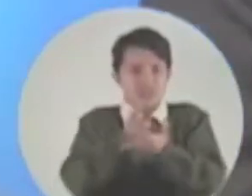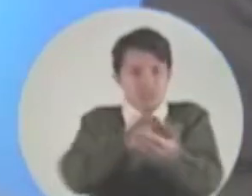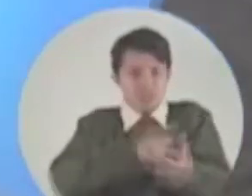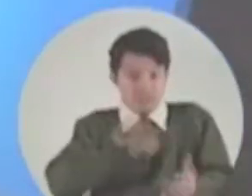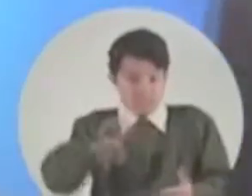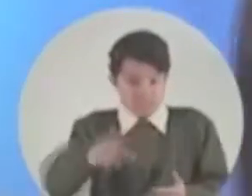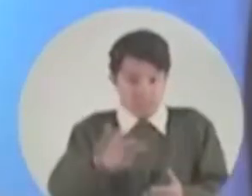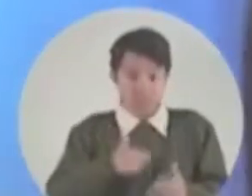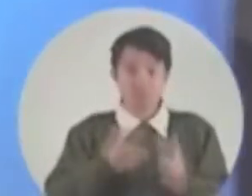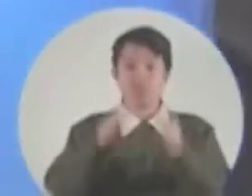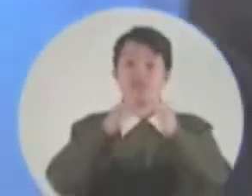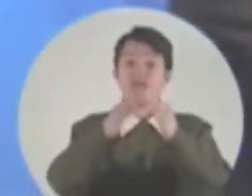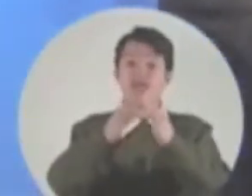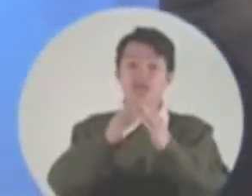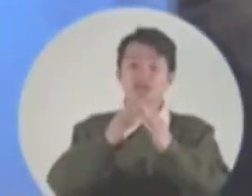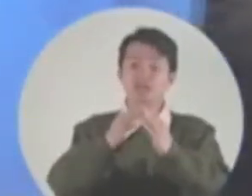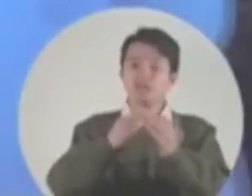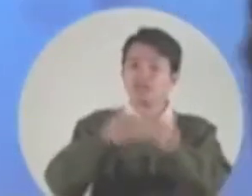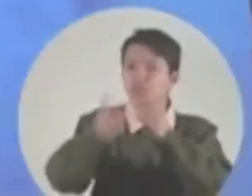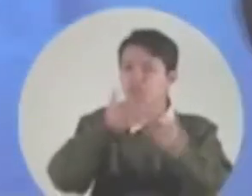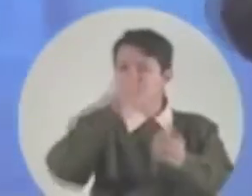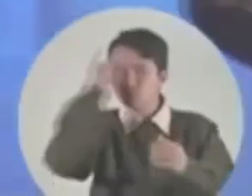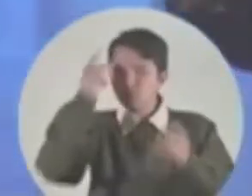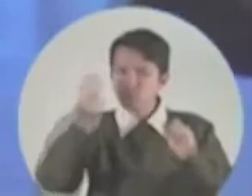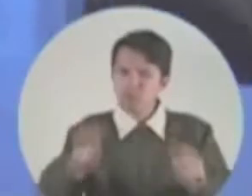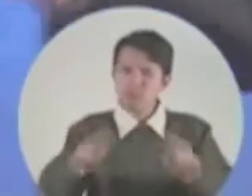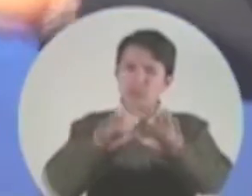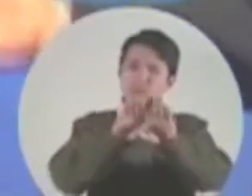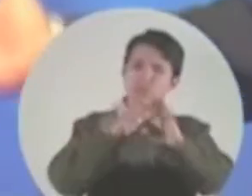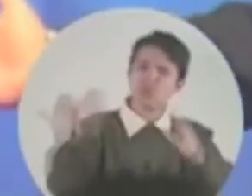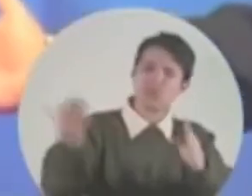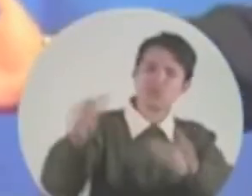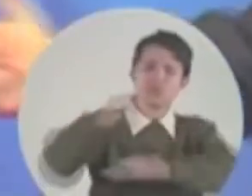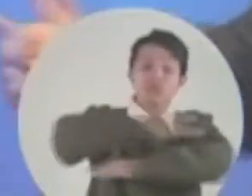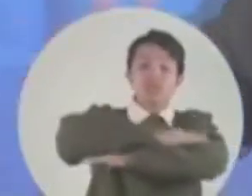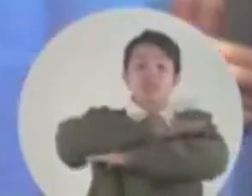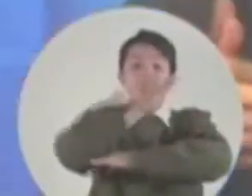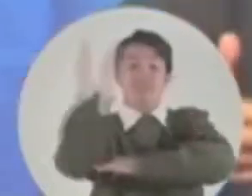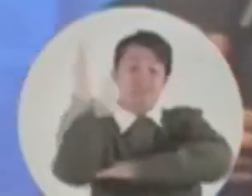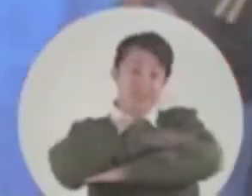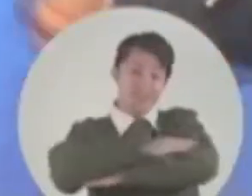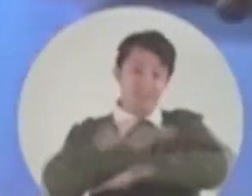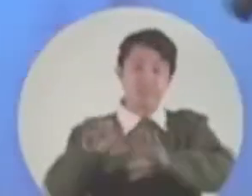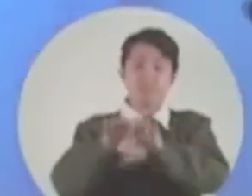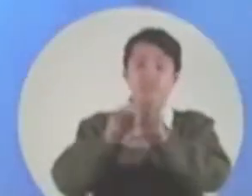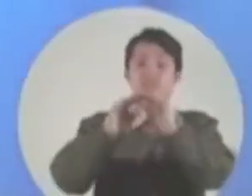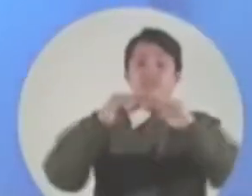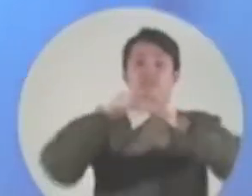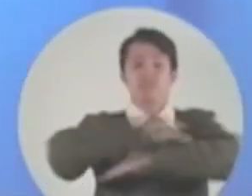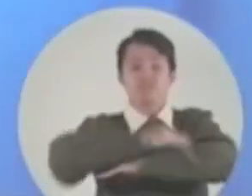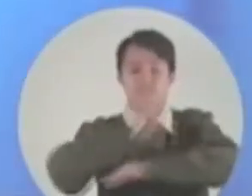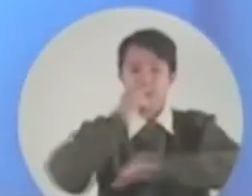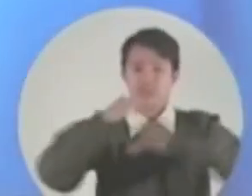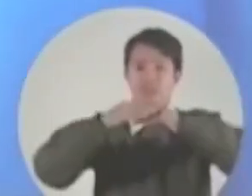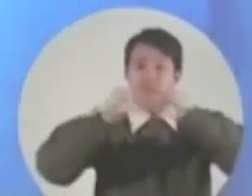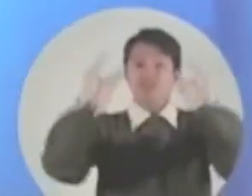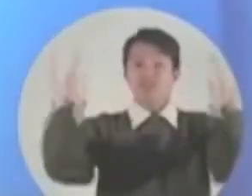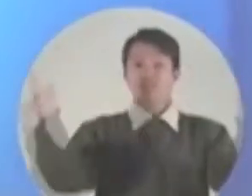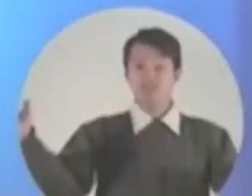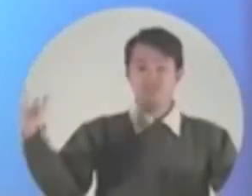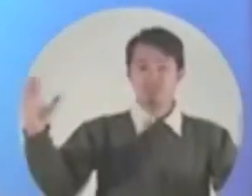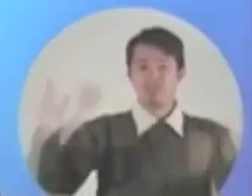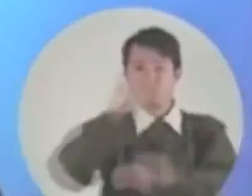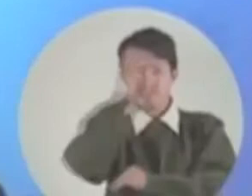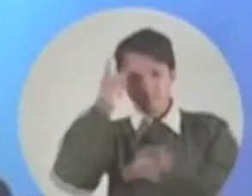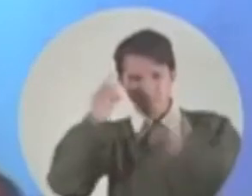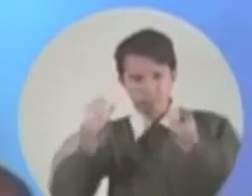alguém, ele abria as portas da casa, abria as janelas da casa, de